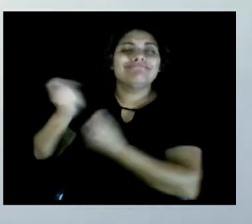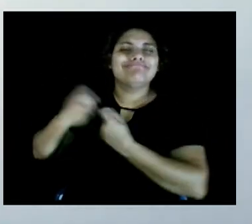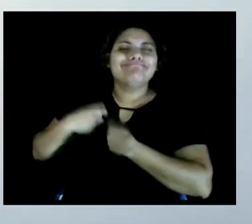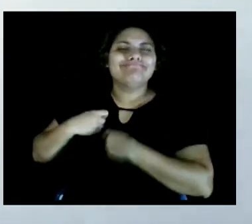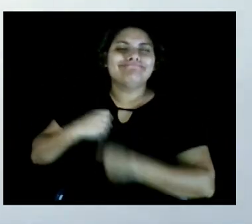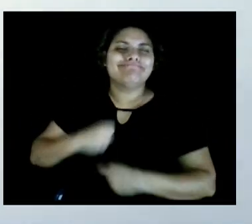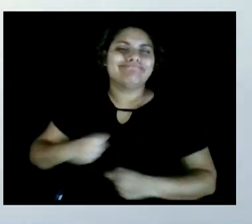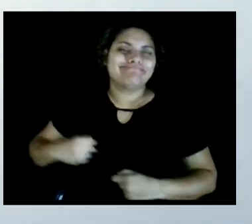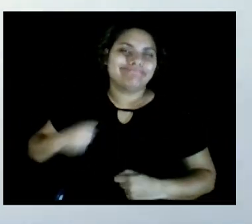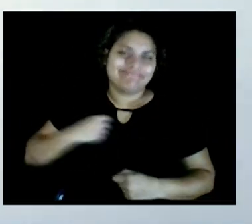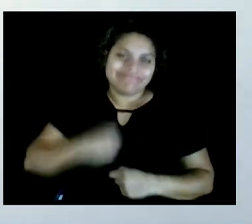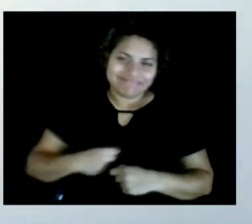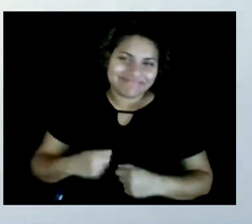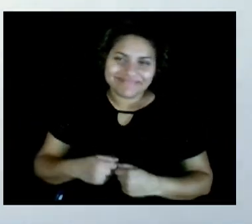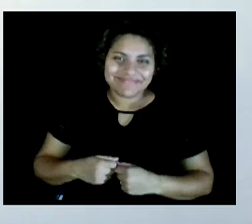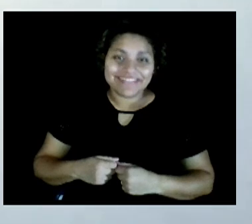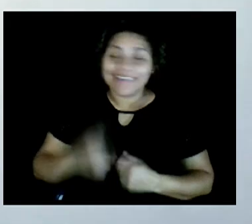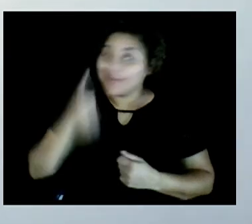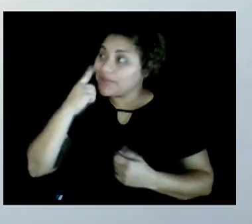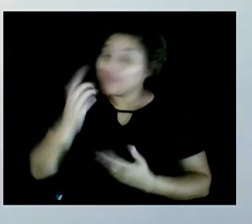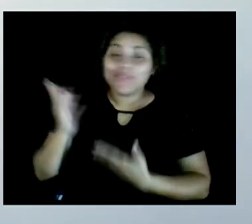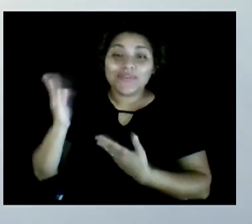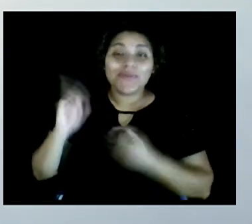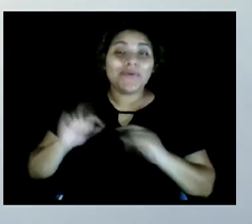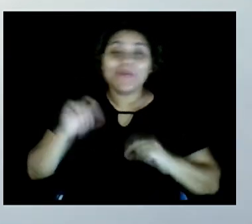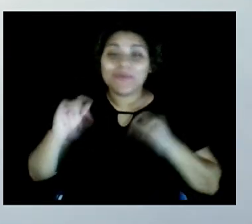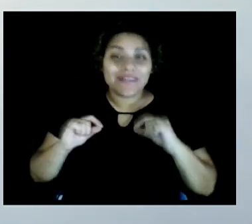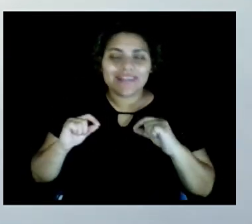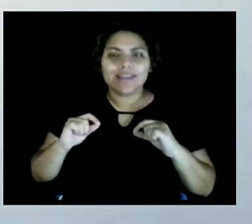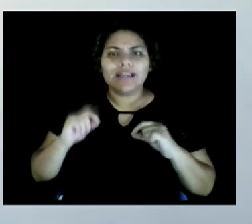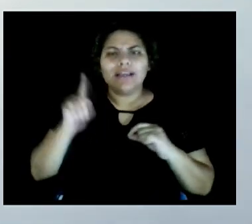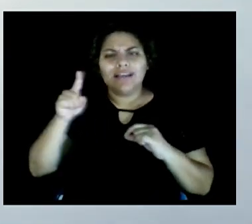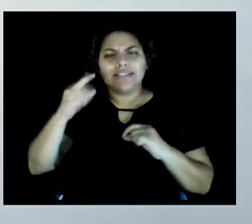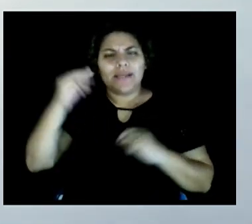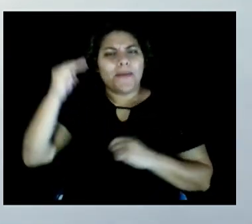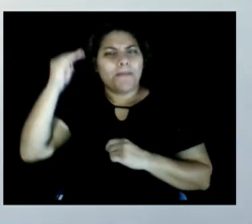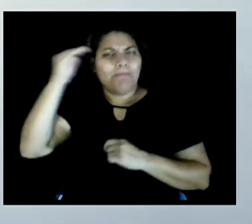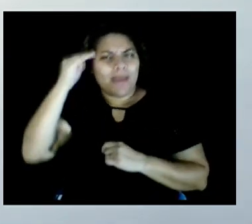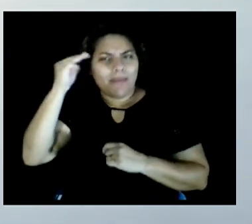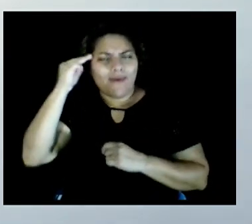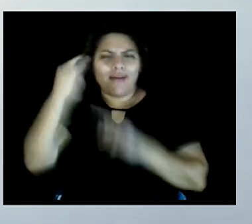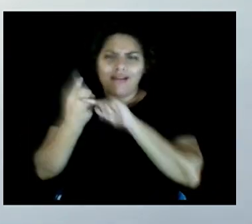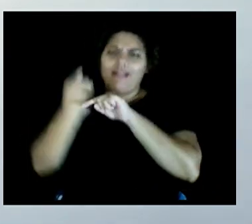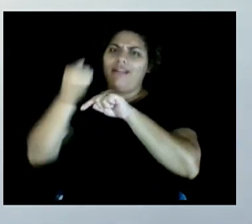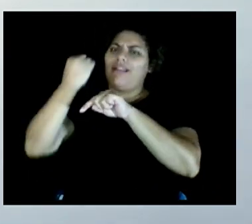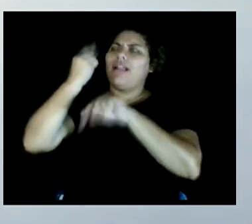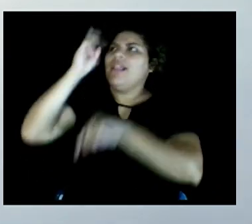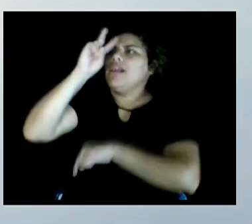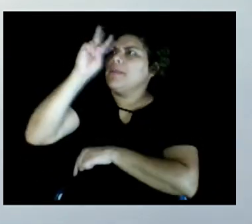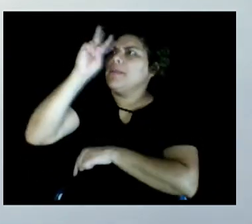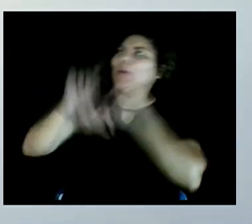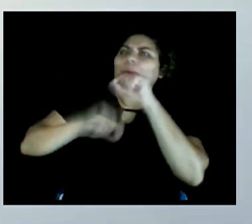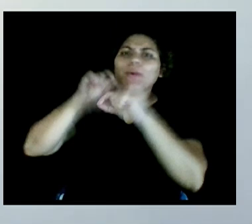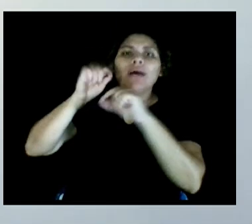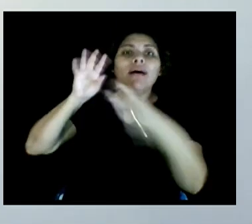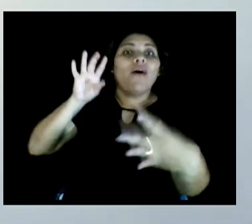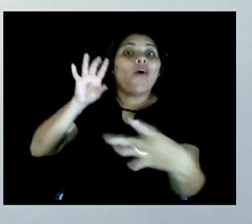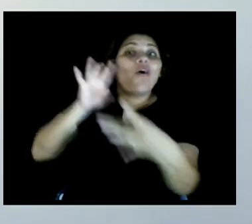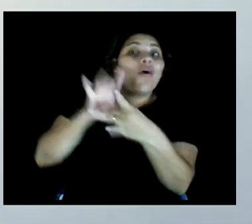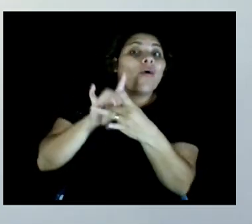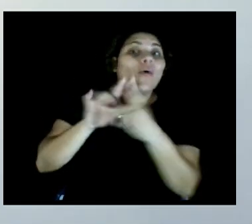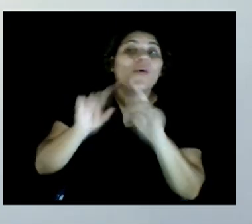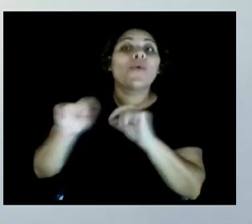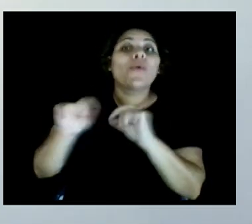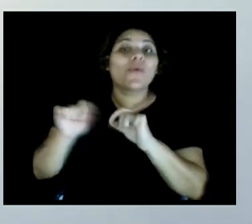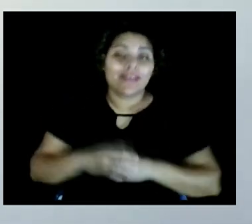eu vejo muito assim é que essas memórias, essas lembranças, elas estão muito conectadas com talvez